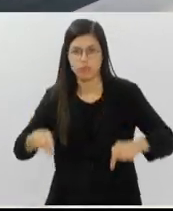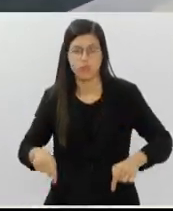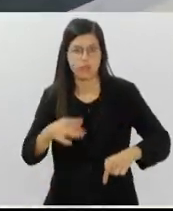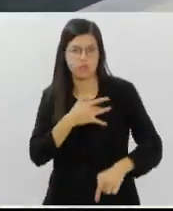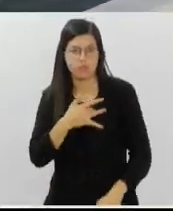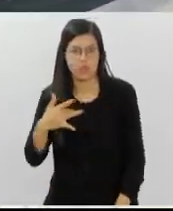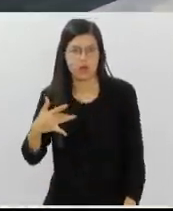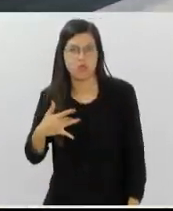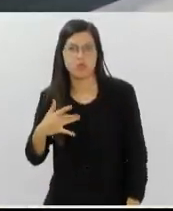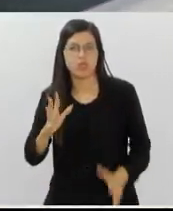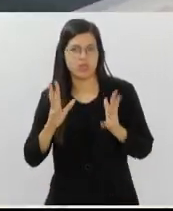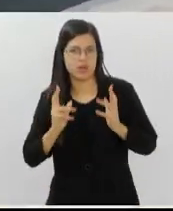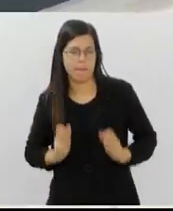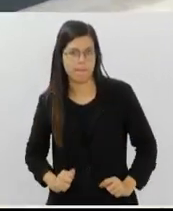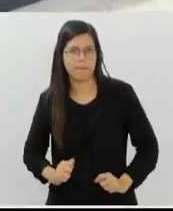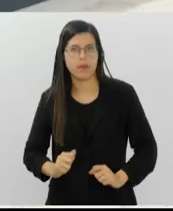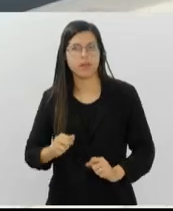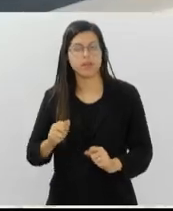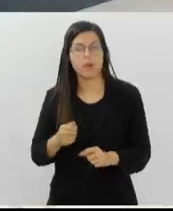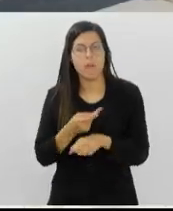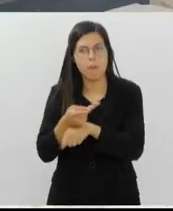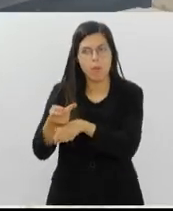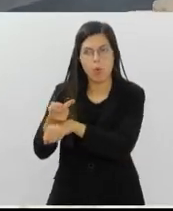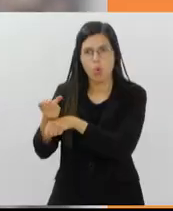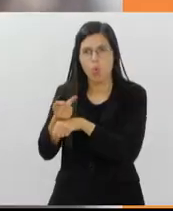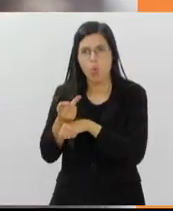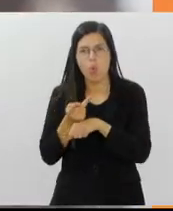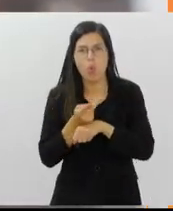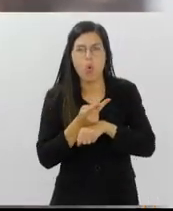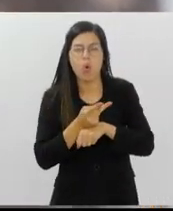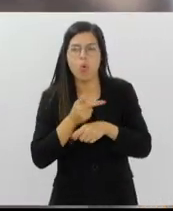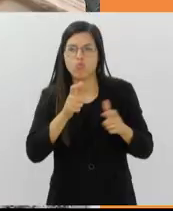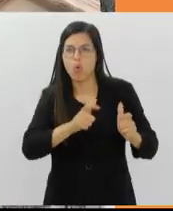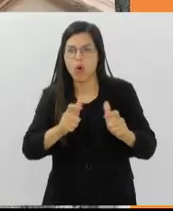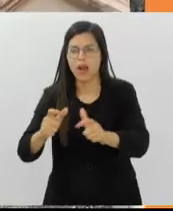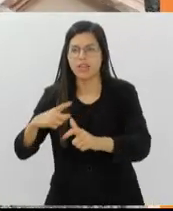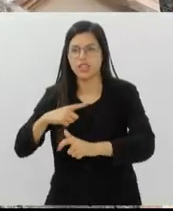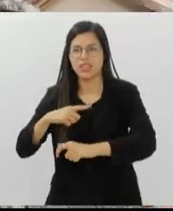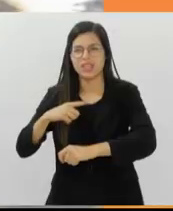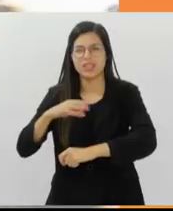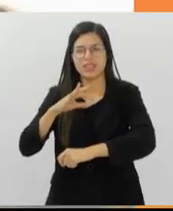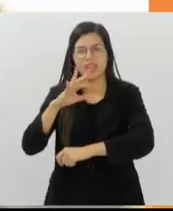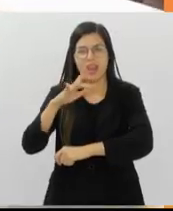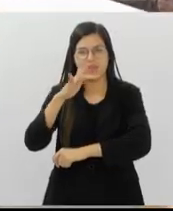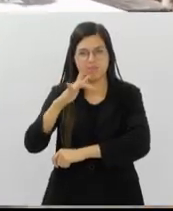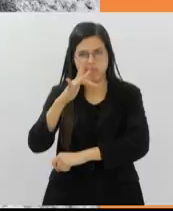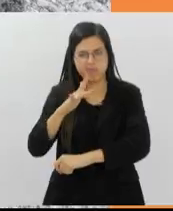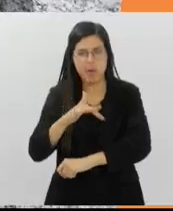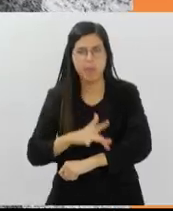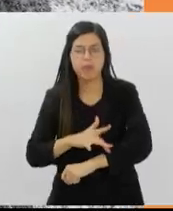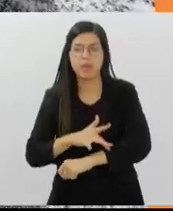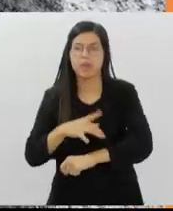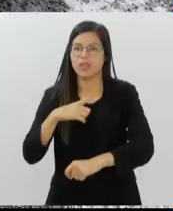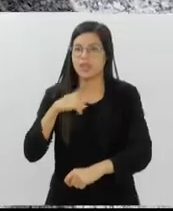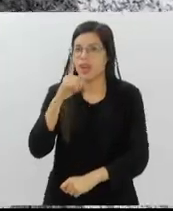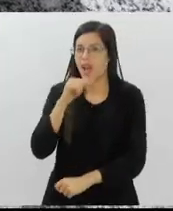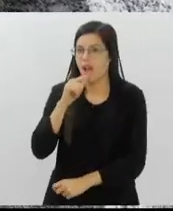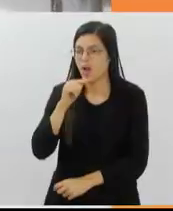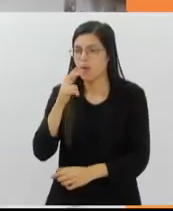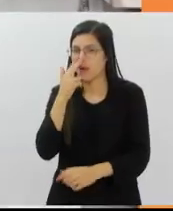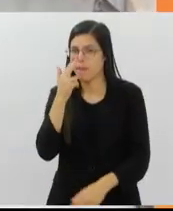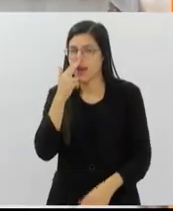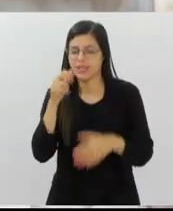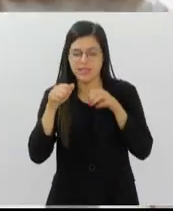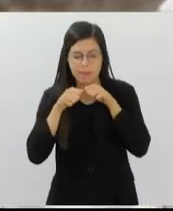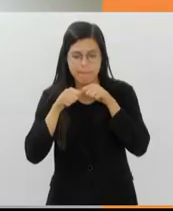e eliminam possíveis focos do Aedes aegypti, impedindo o acúmulo de água, que facilita a reprodução do mosquito